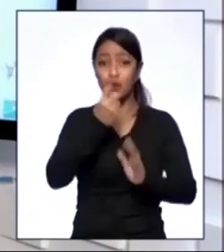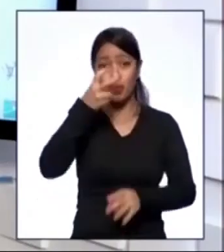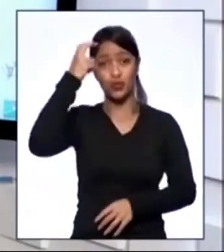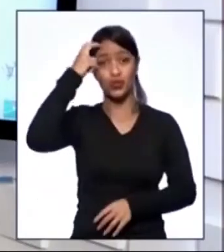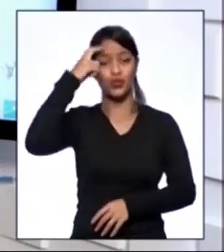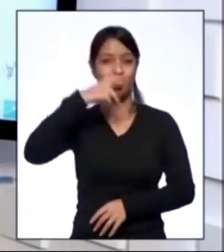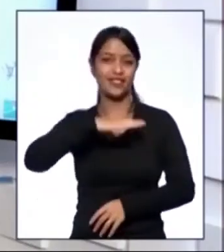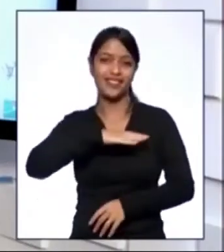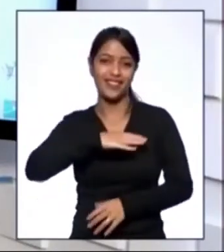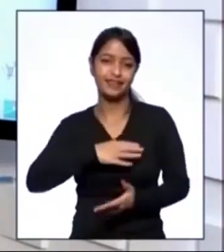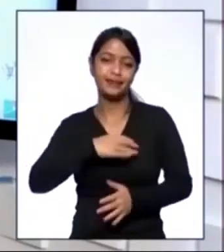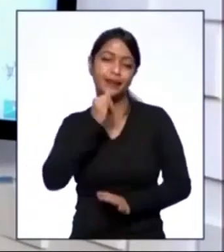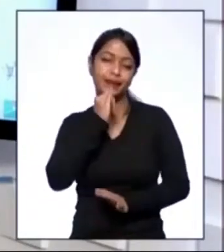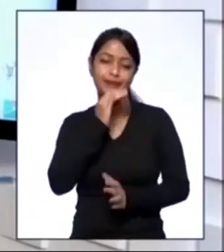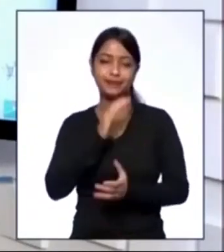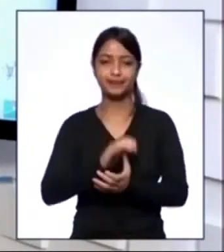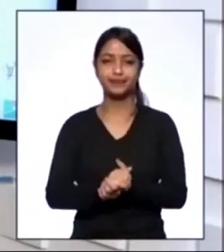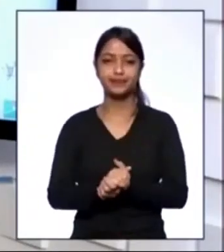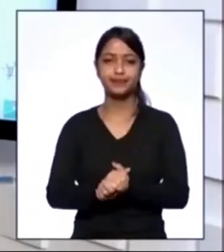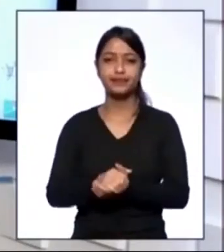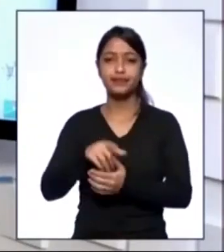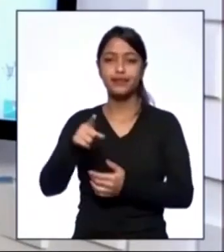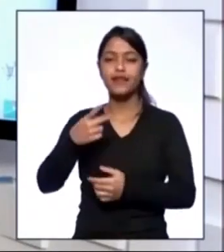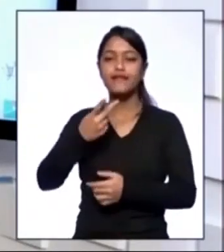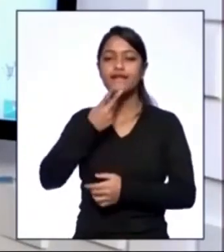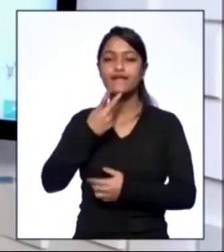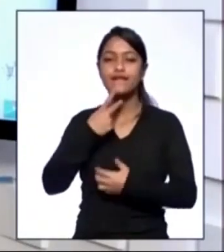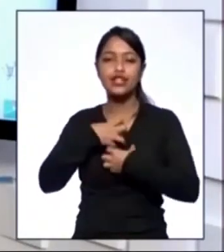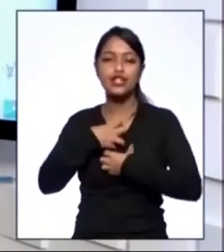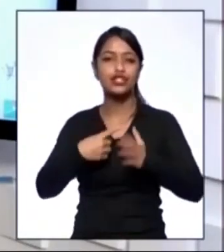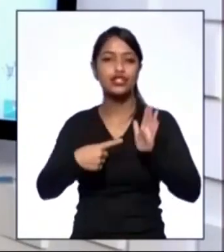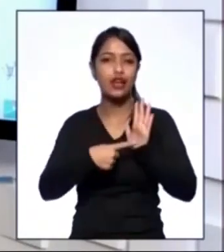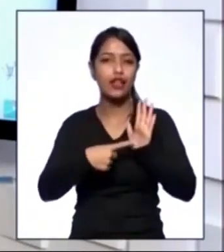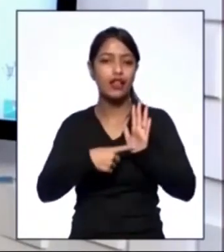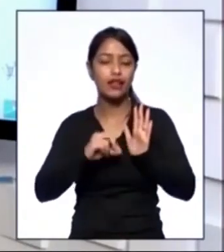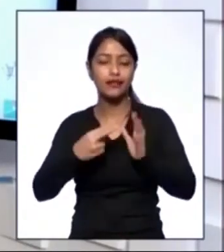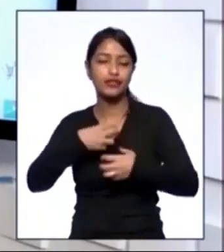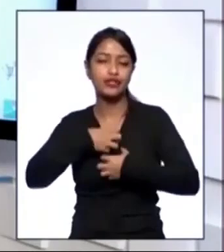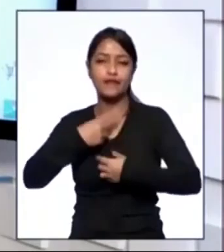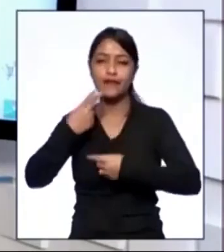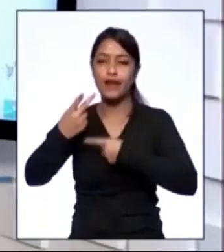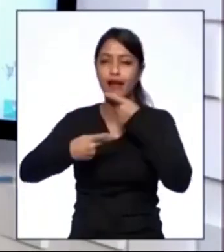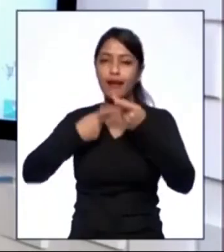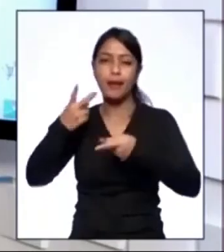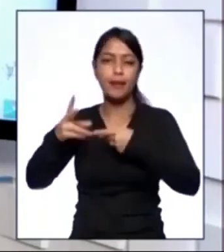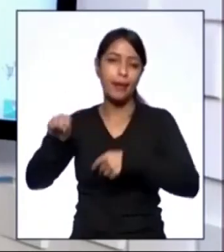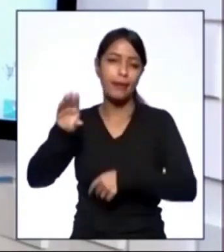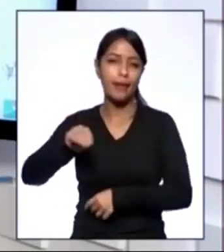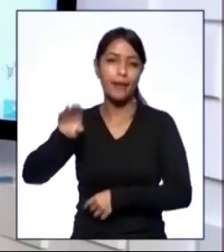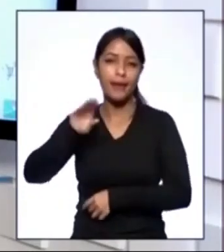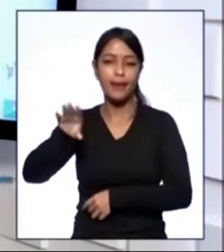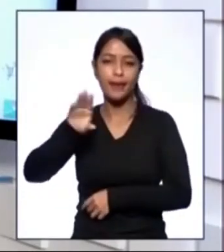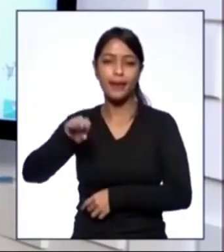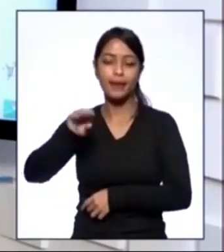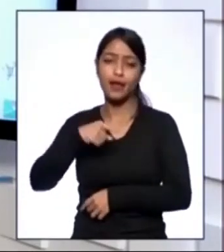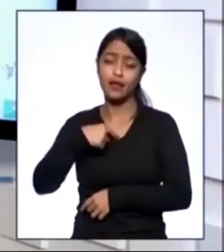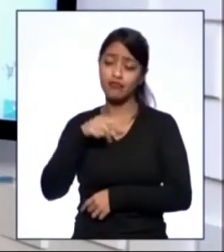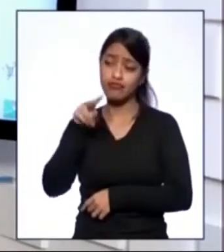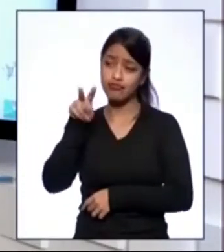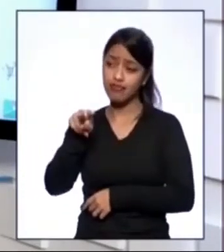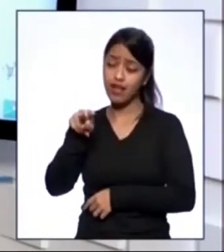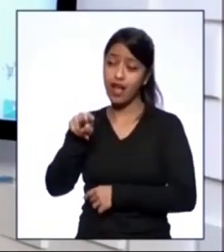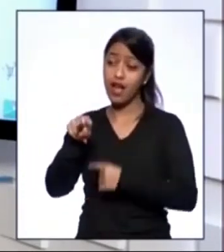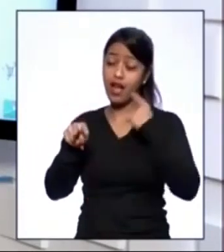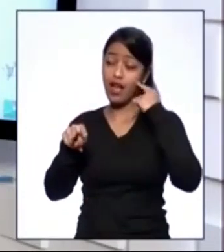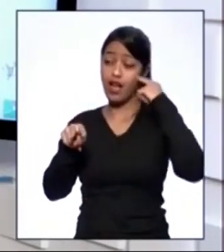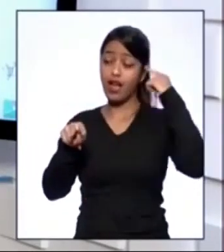escuta aquele dialeto, aquele sotaque característico, né, que te lembra aí um